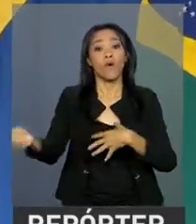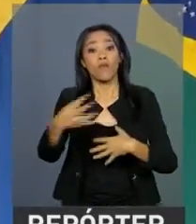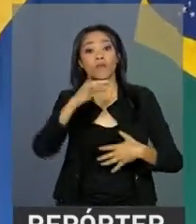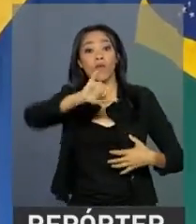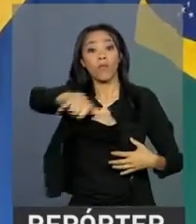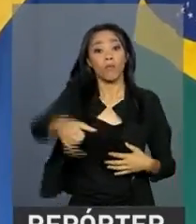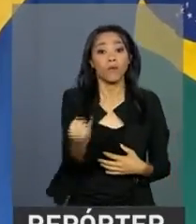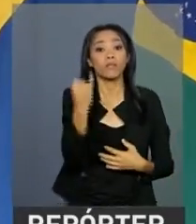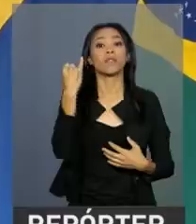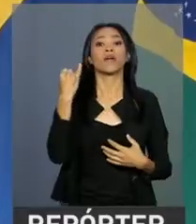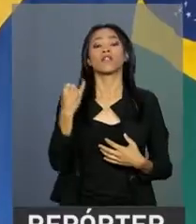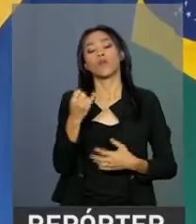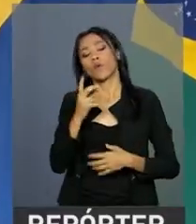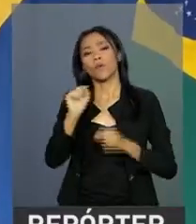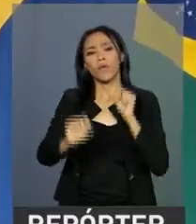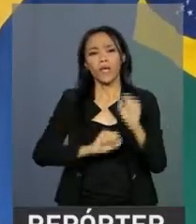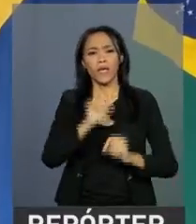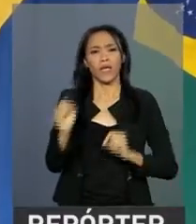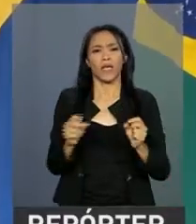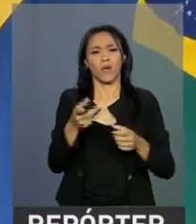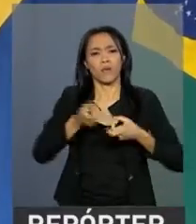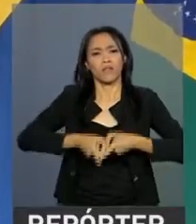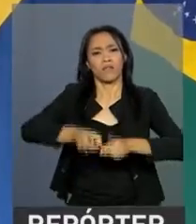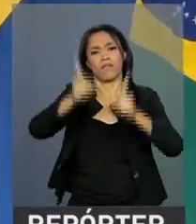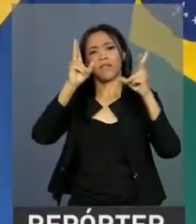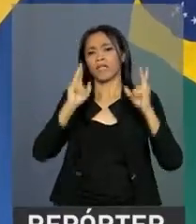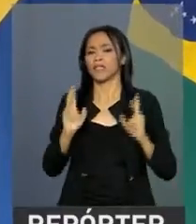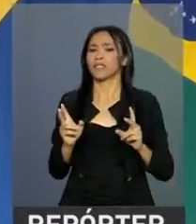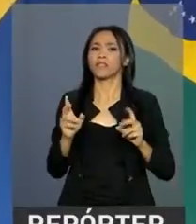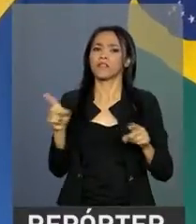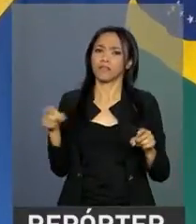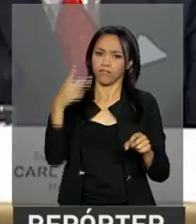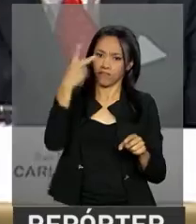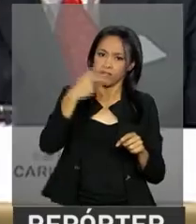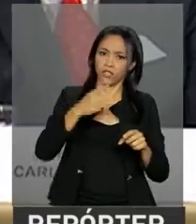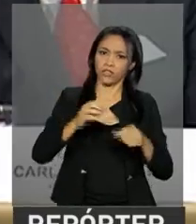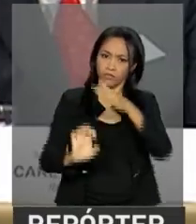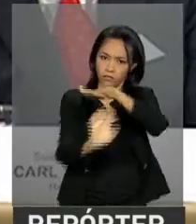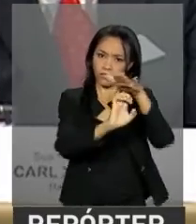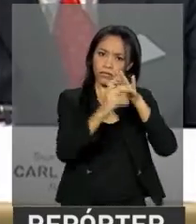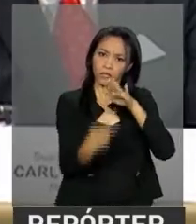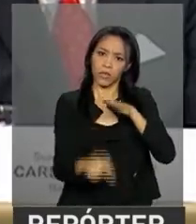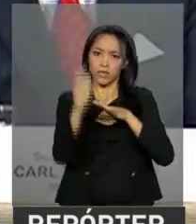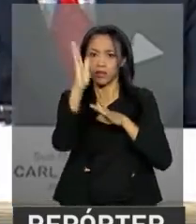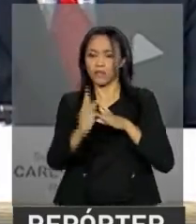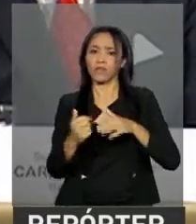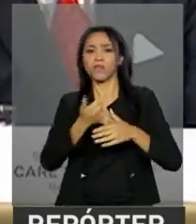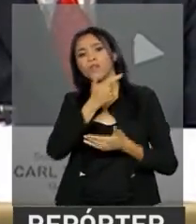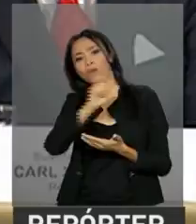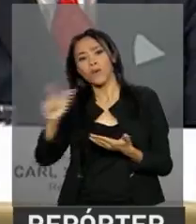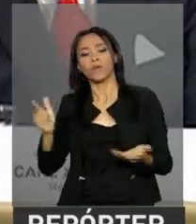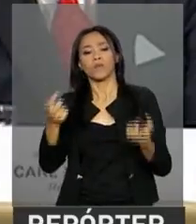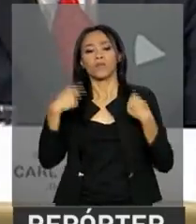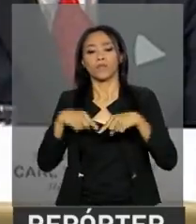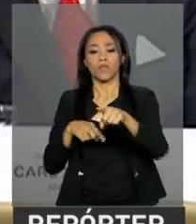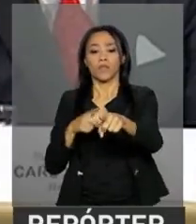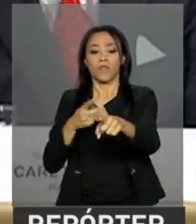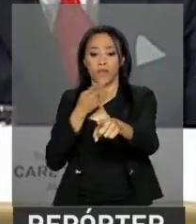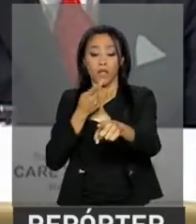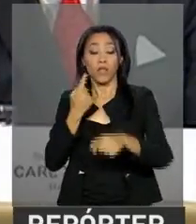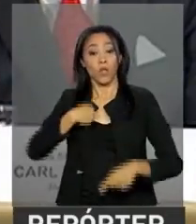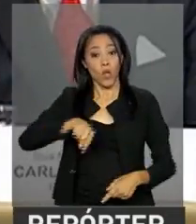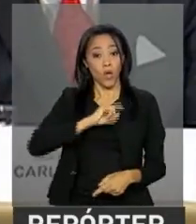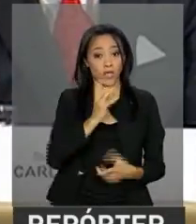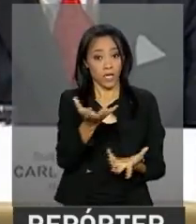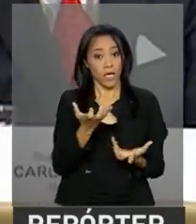pelos projetos de concessões e privatizações em curso no brasil nós queremos mais o que já construímos